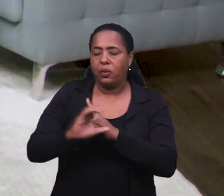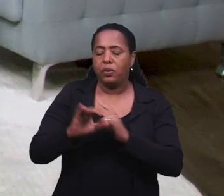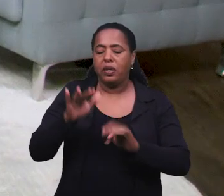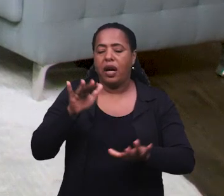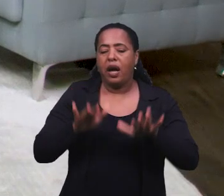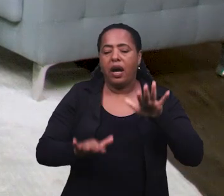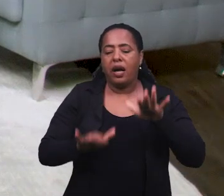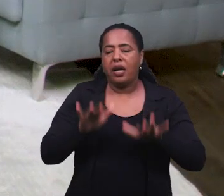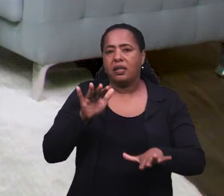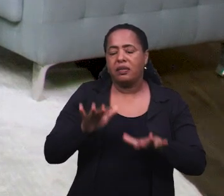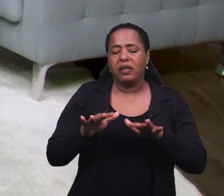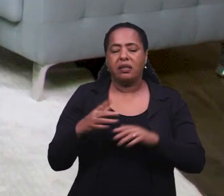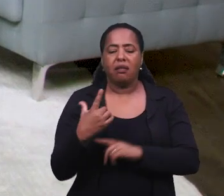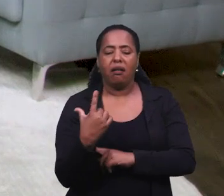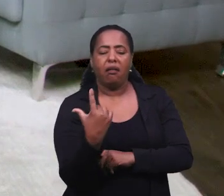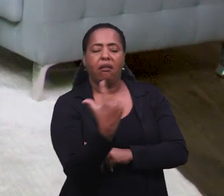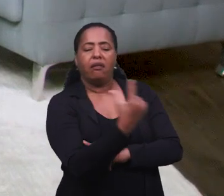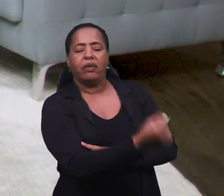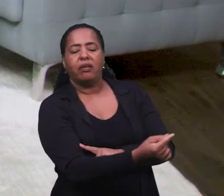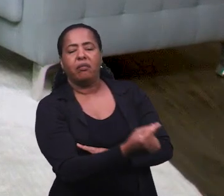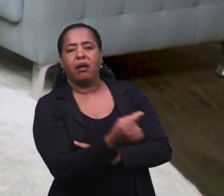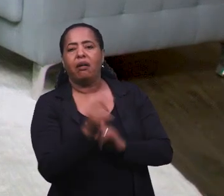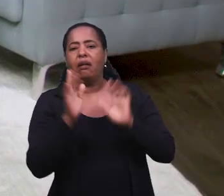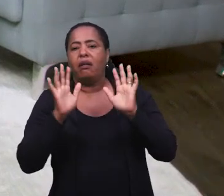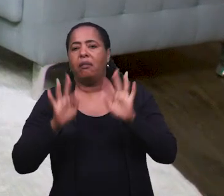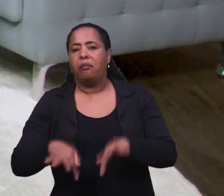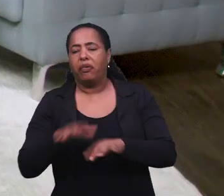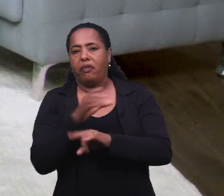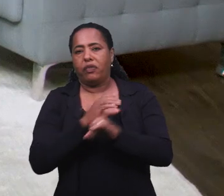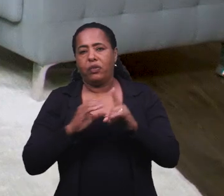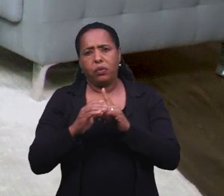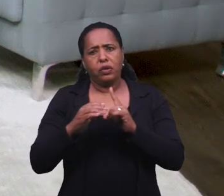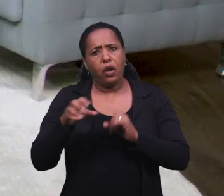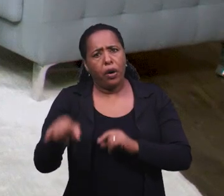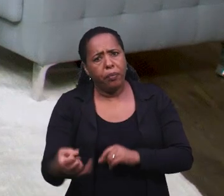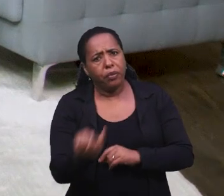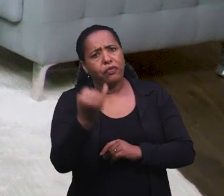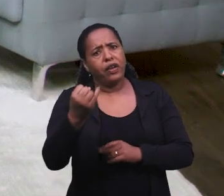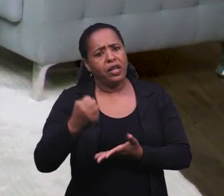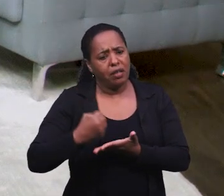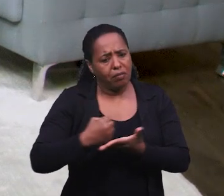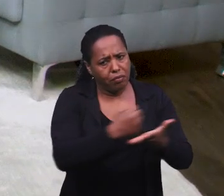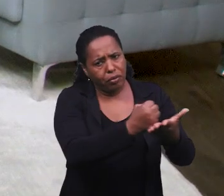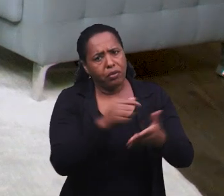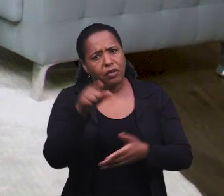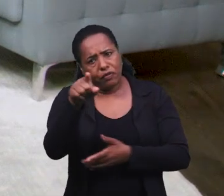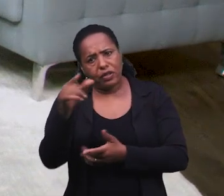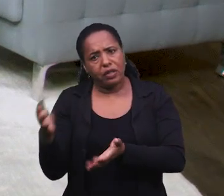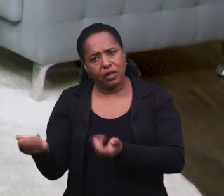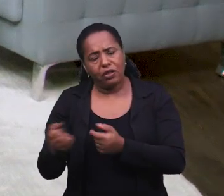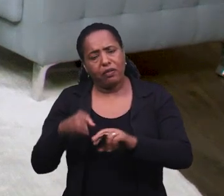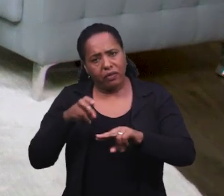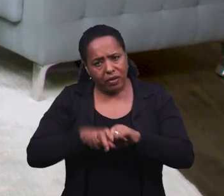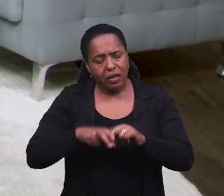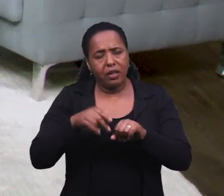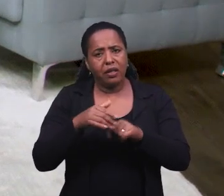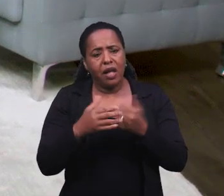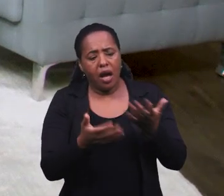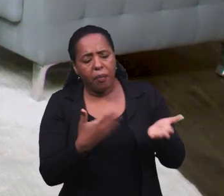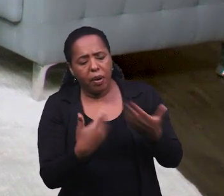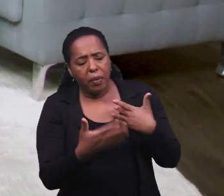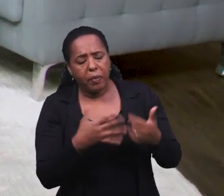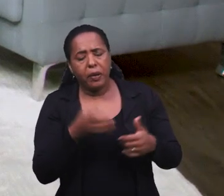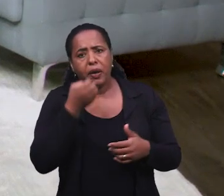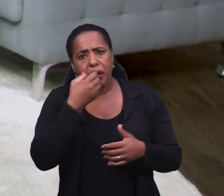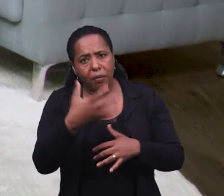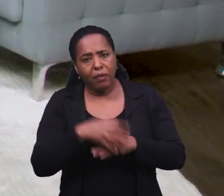ajudar. Muito bom. Aí, já está aí outra dica. Pastor Eduardo, aqui, nós temos irmãos